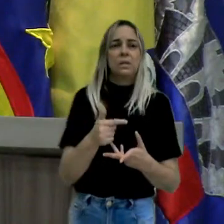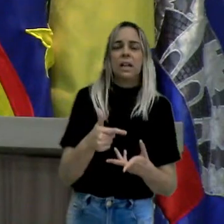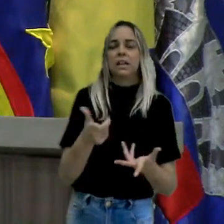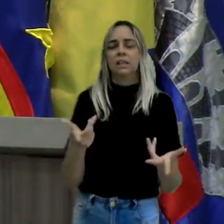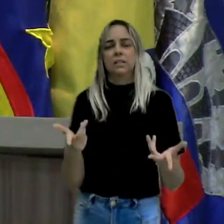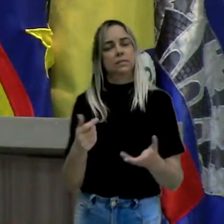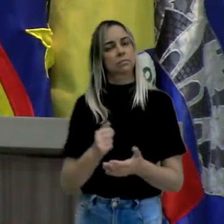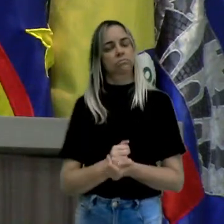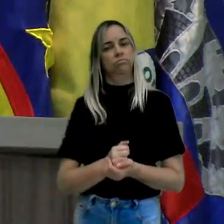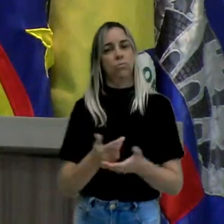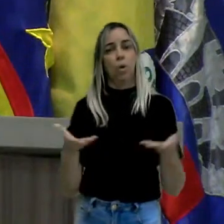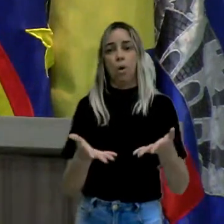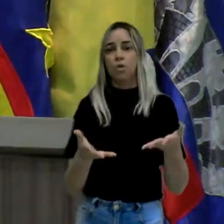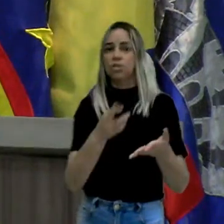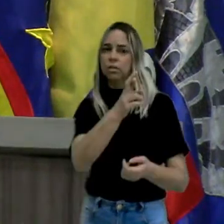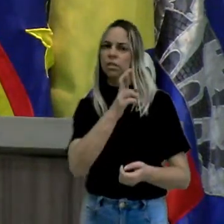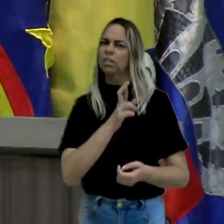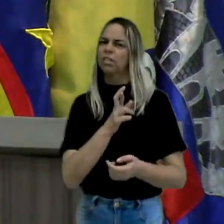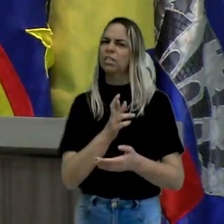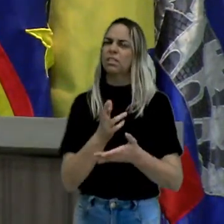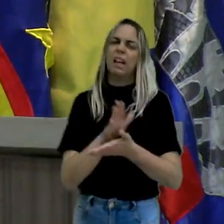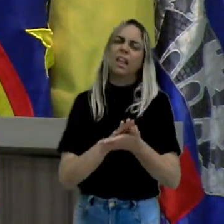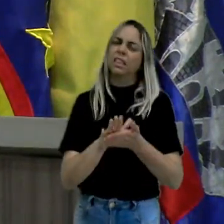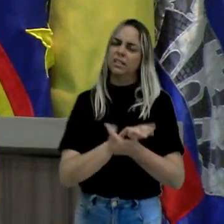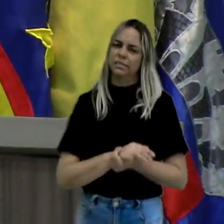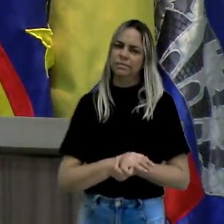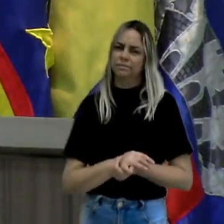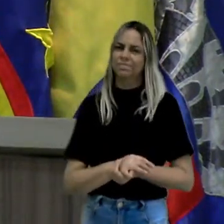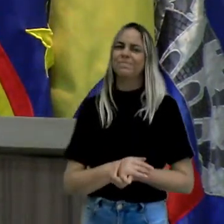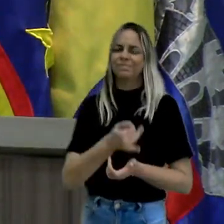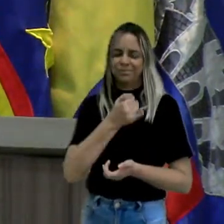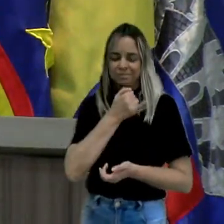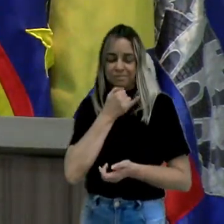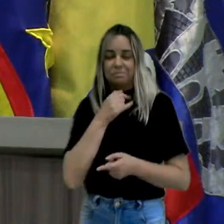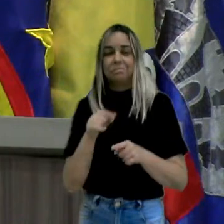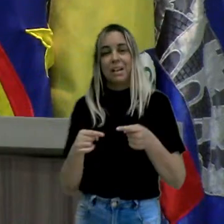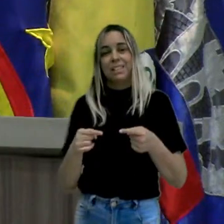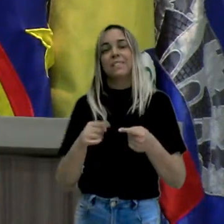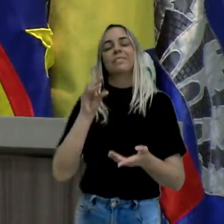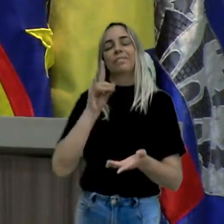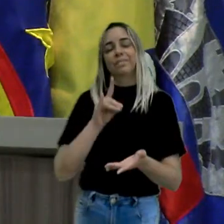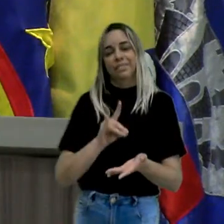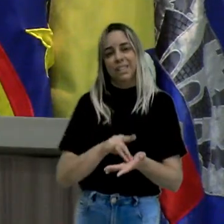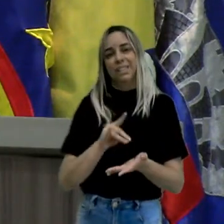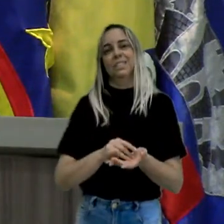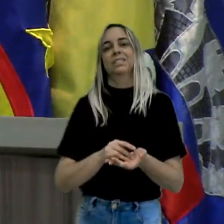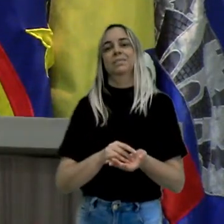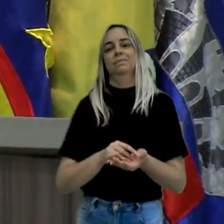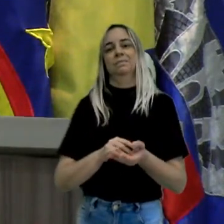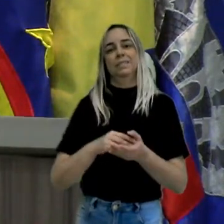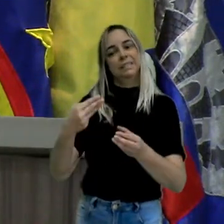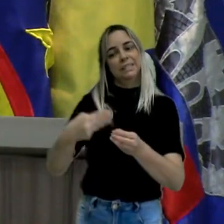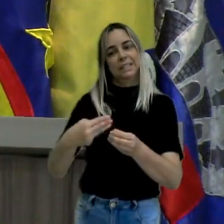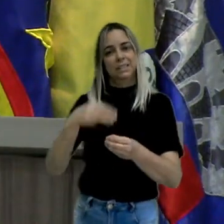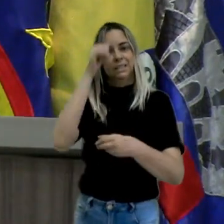satisfação é dada. É triste, mas é a realidade de nossa cidade hoje, essa Compesa.